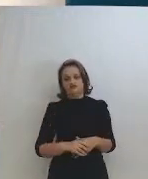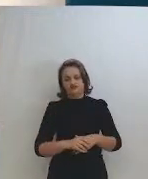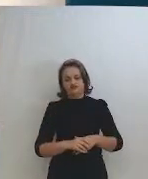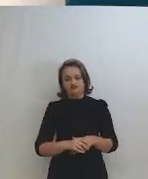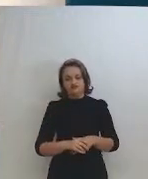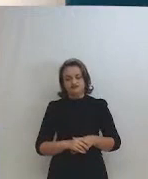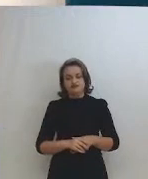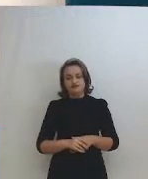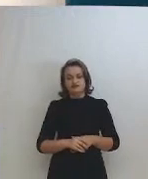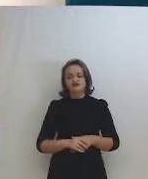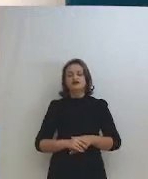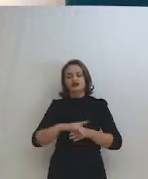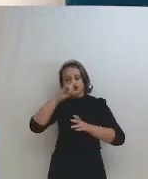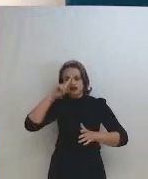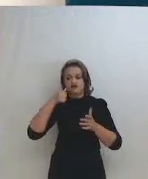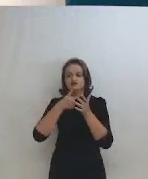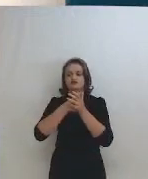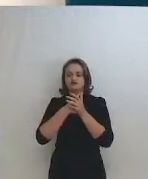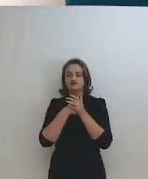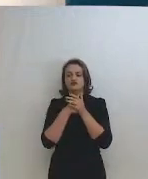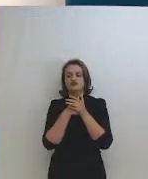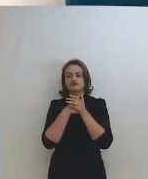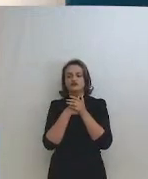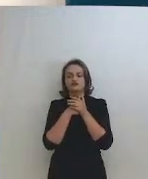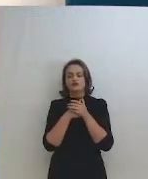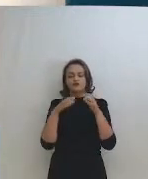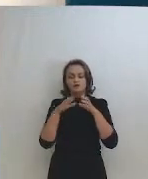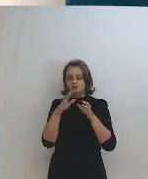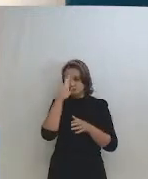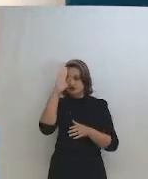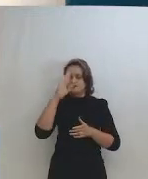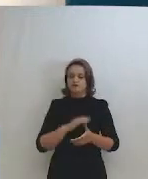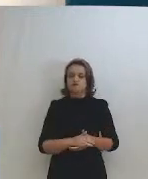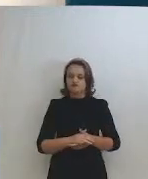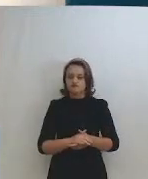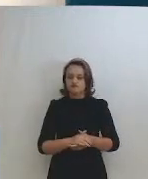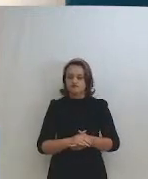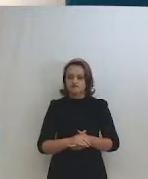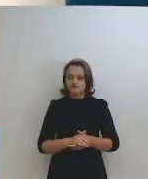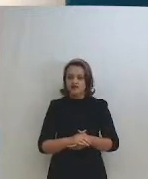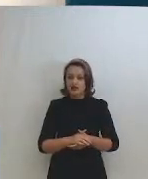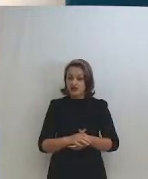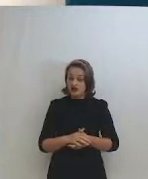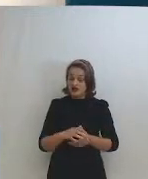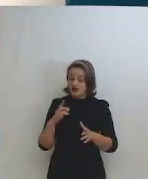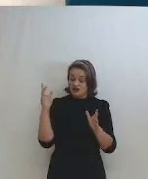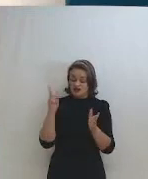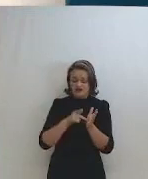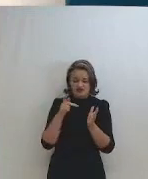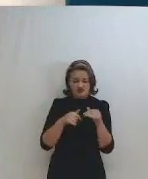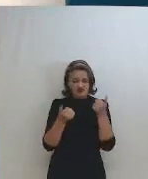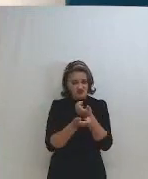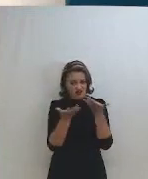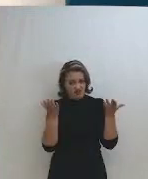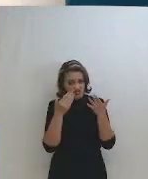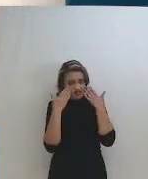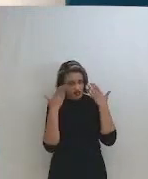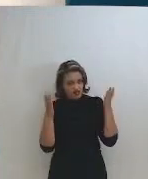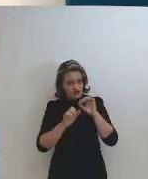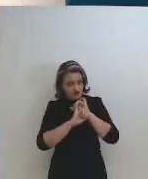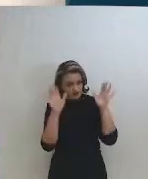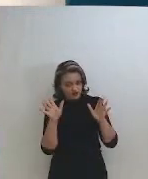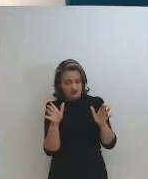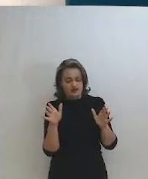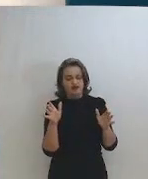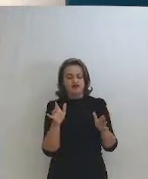decretar a cautela máxima nesse processo. A gravidade concreta está mais do que evidenciada, a associação para o tráfico está demonstrada